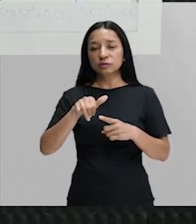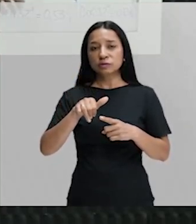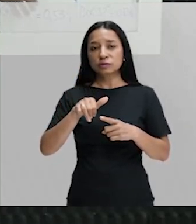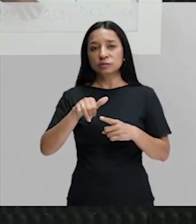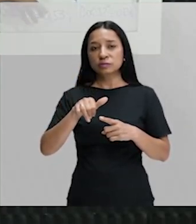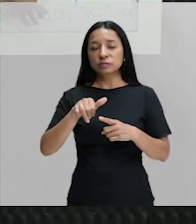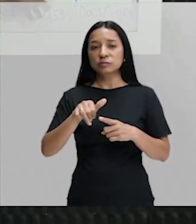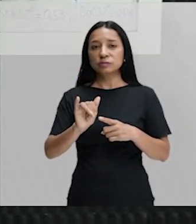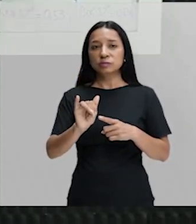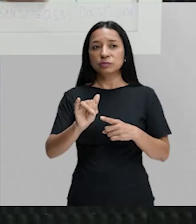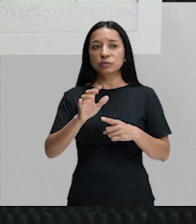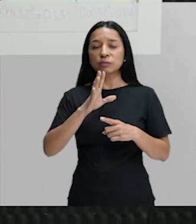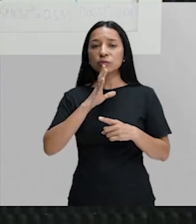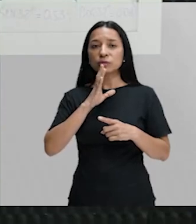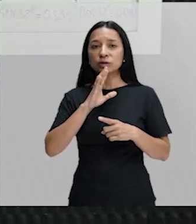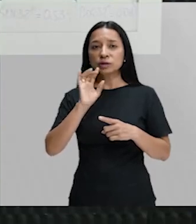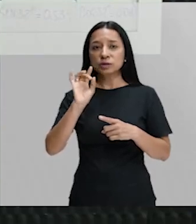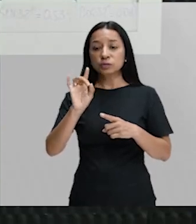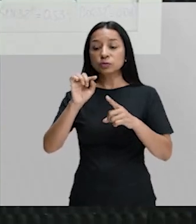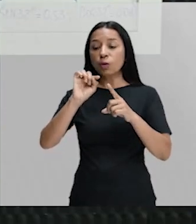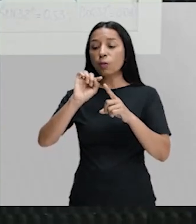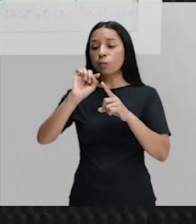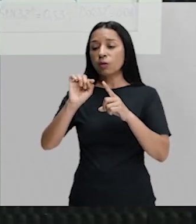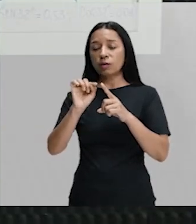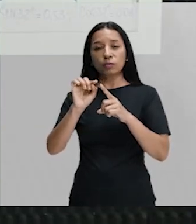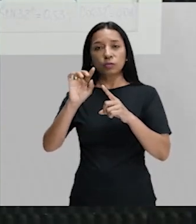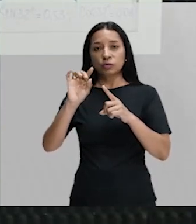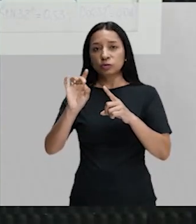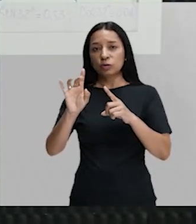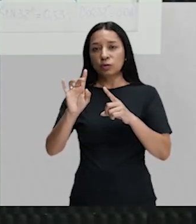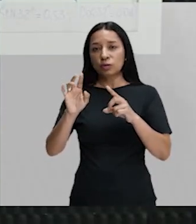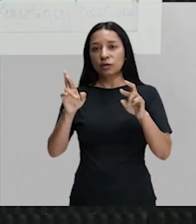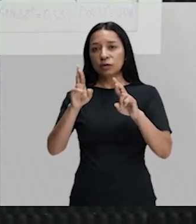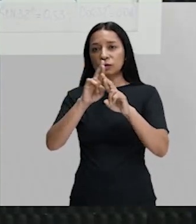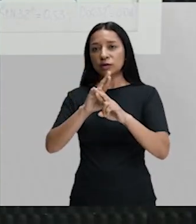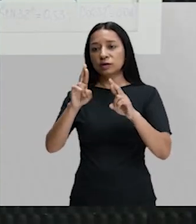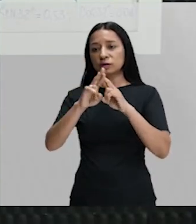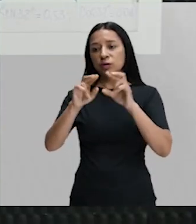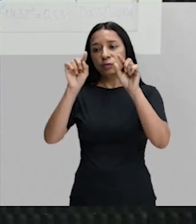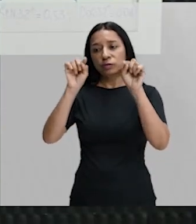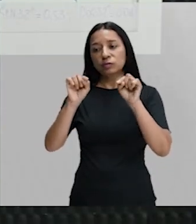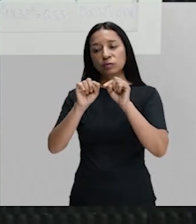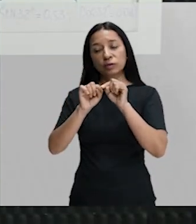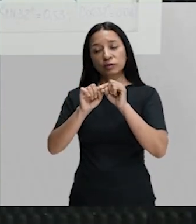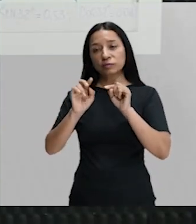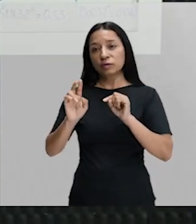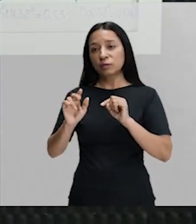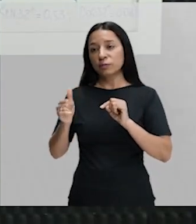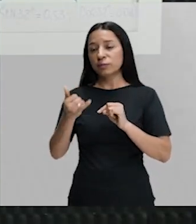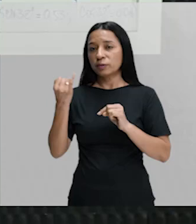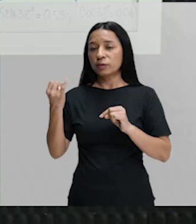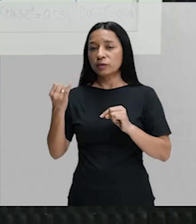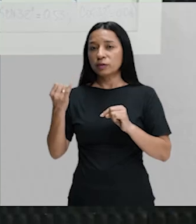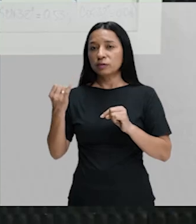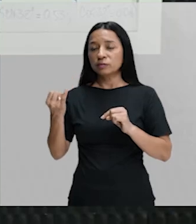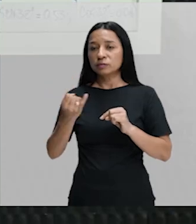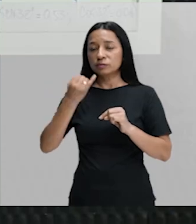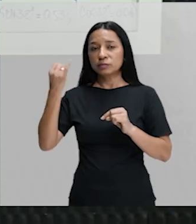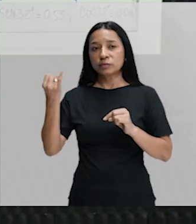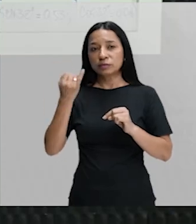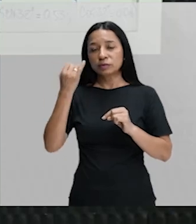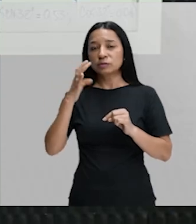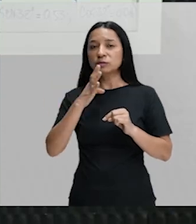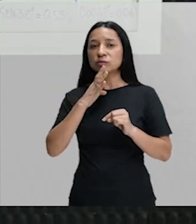galera, apenas um ângulo e um lado. Tá? Veio que a razão trigonométrica foi útil para mim. Eu conhecia do triângulo retângulo apenas